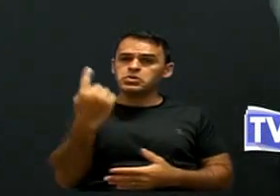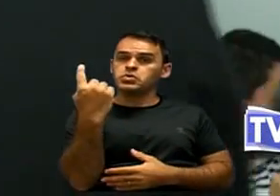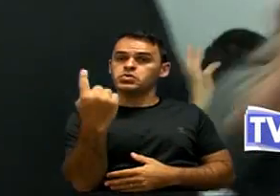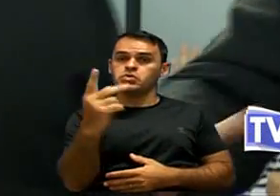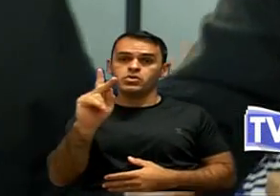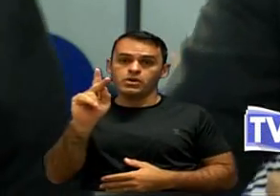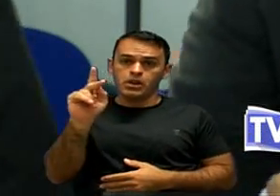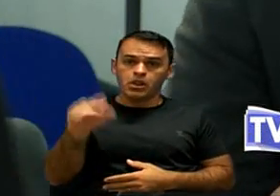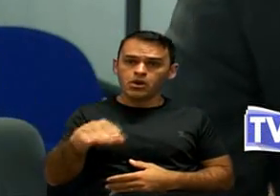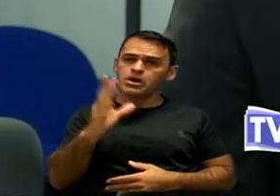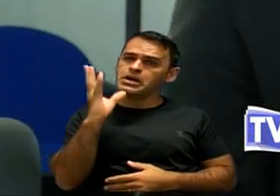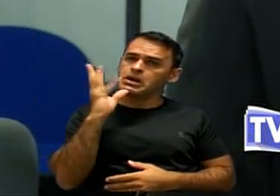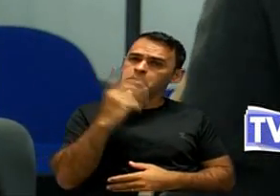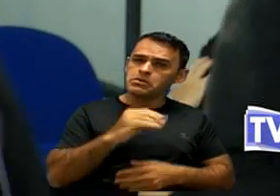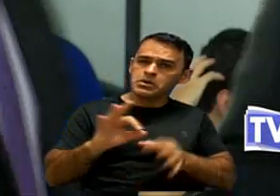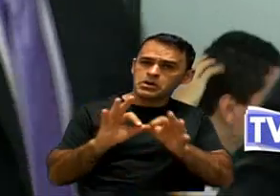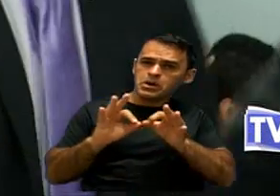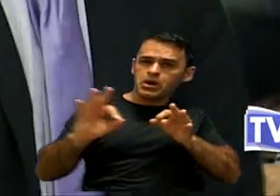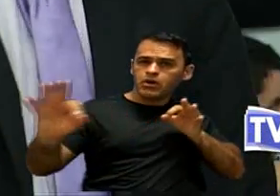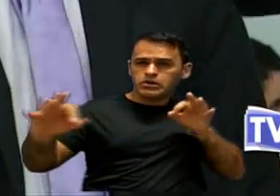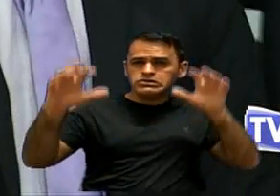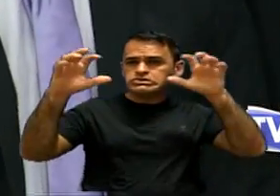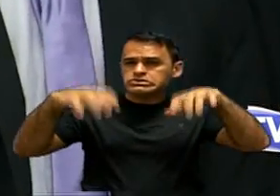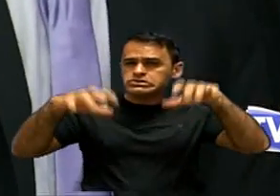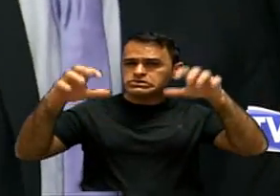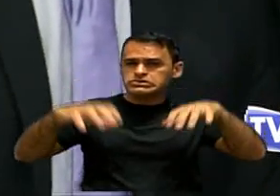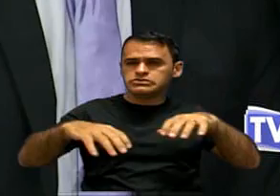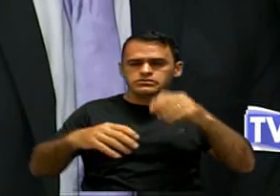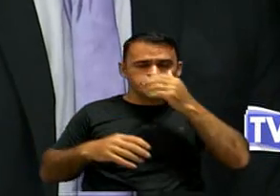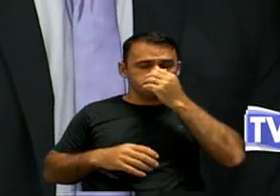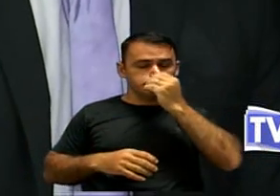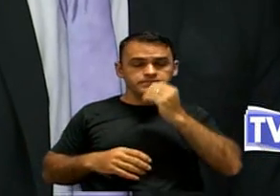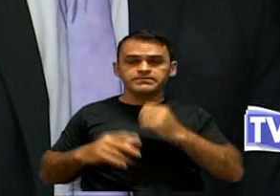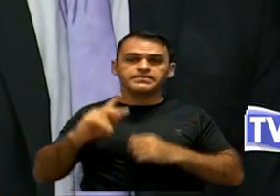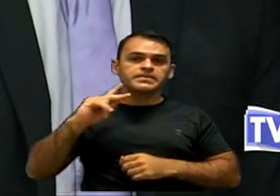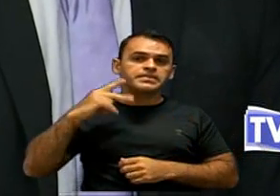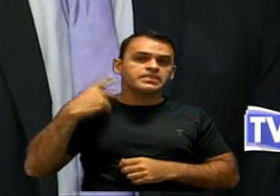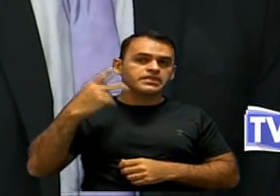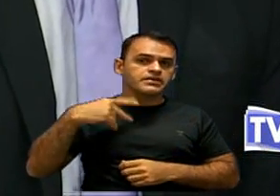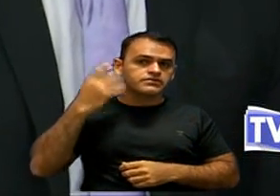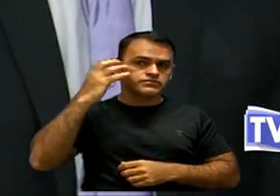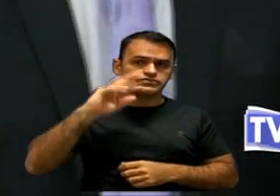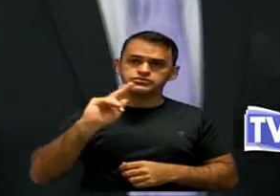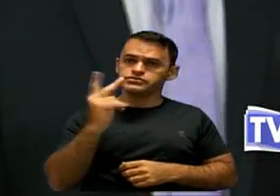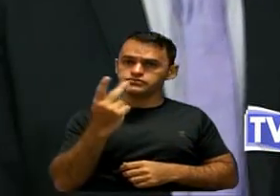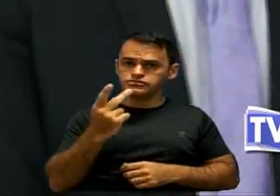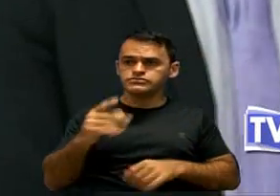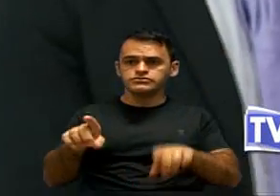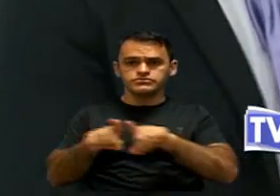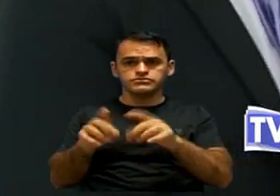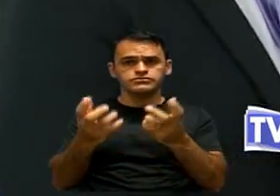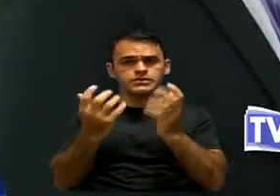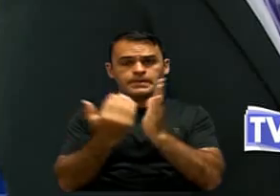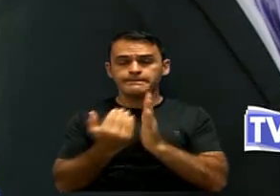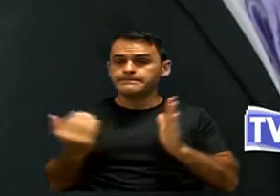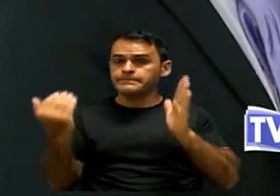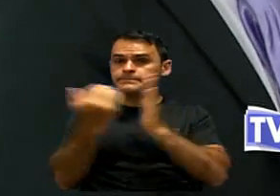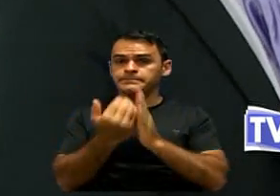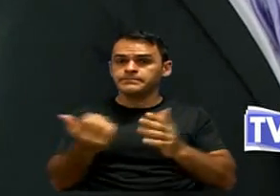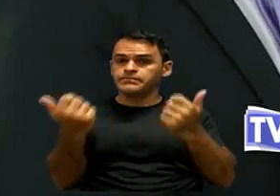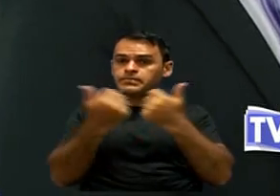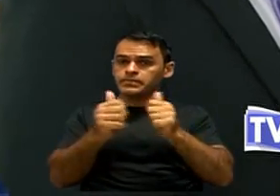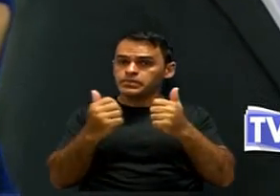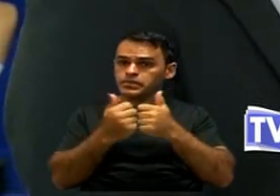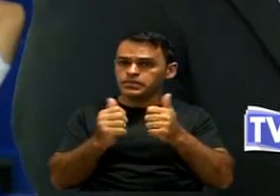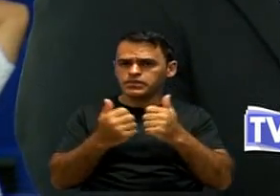1,5 km, Hudson. Então a gente pede ajuda aqui dos colegas na aprovação, o Hudson está aqui do meu lado, para que seja aumentada essa frota de ônibus no